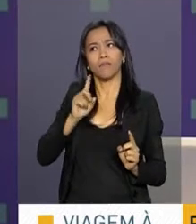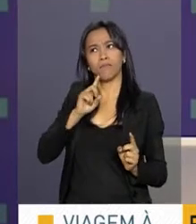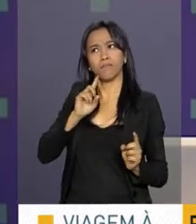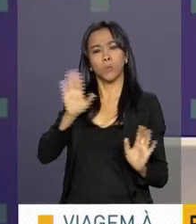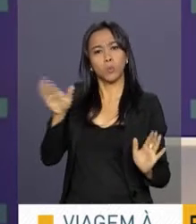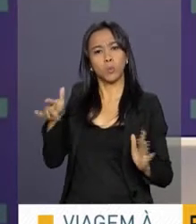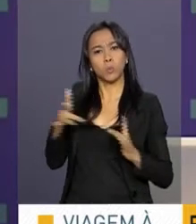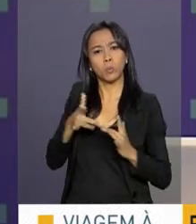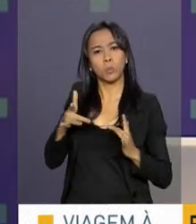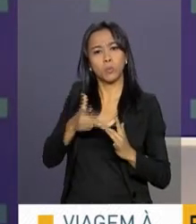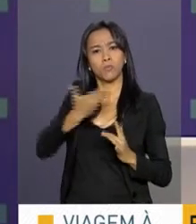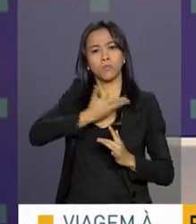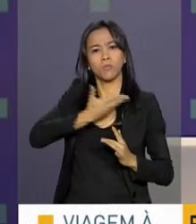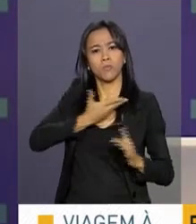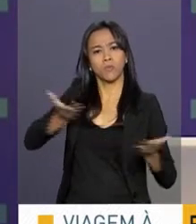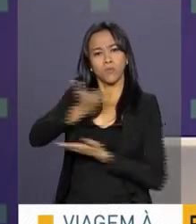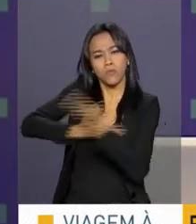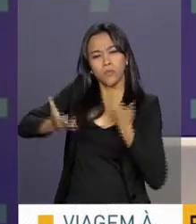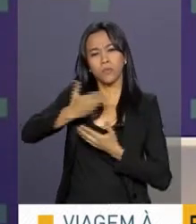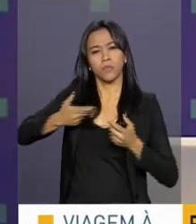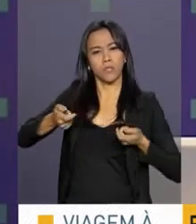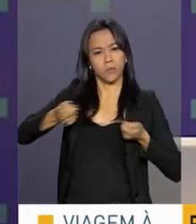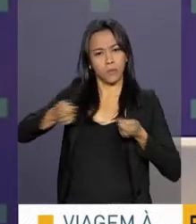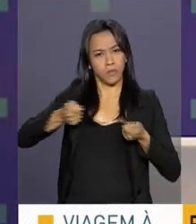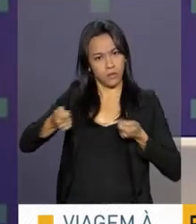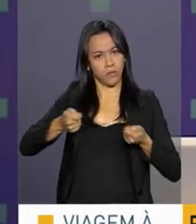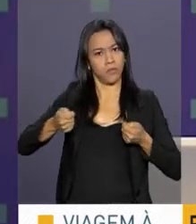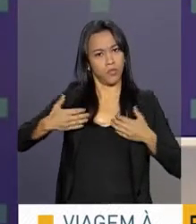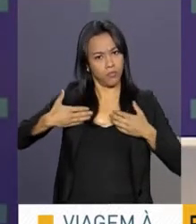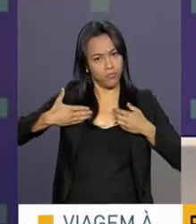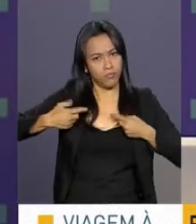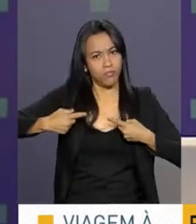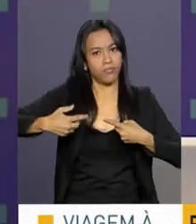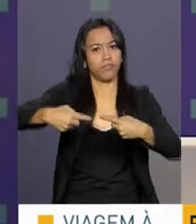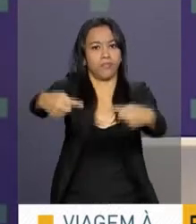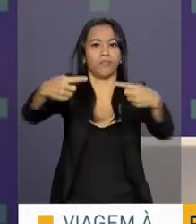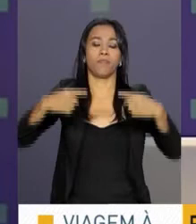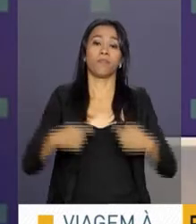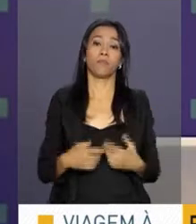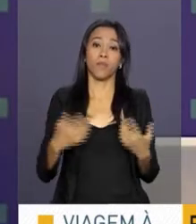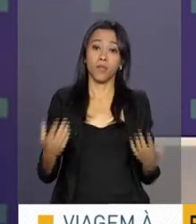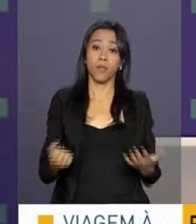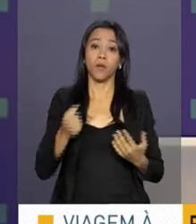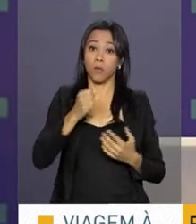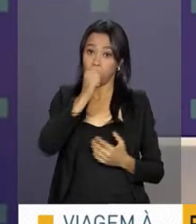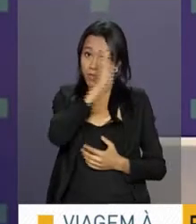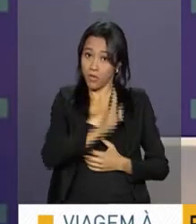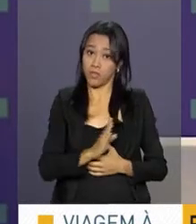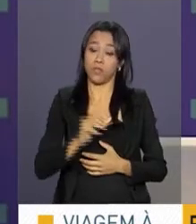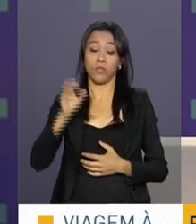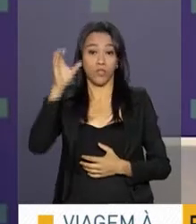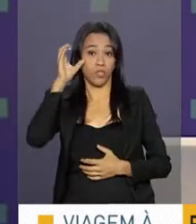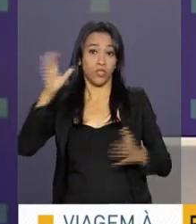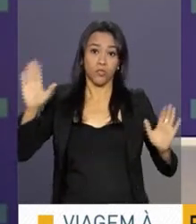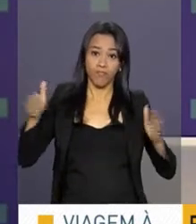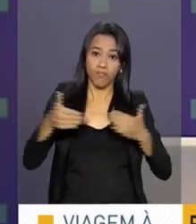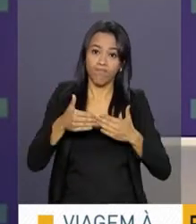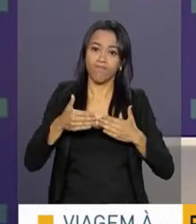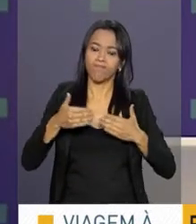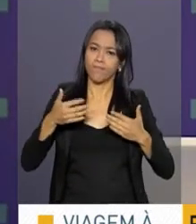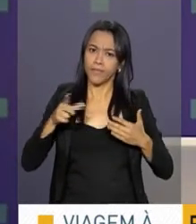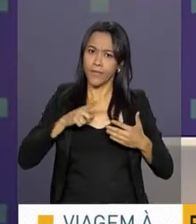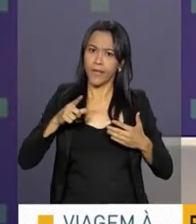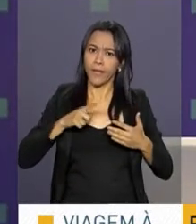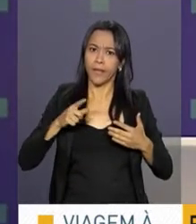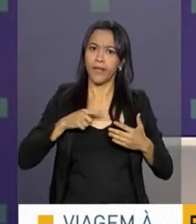equilibrada e continuada. O Brasil tem com a China exatamente o tipo de relação que